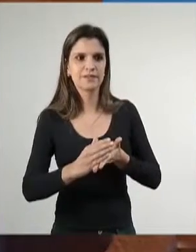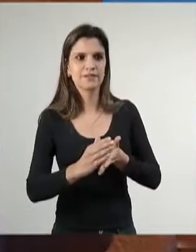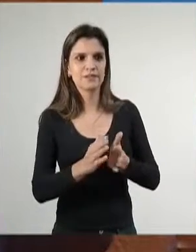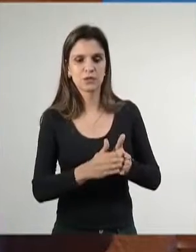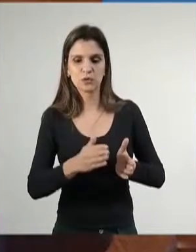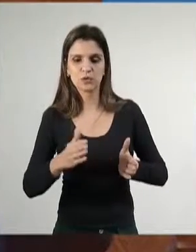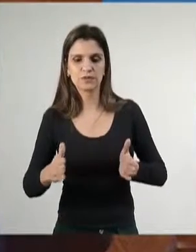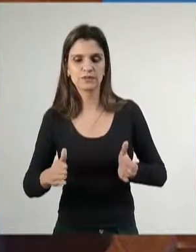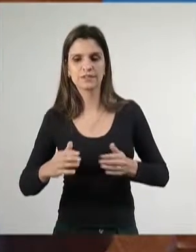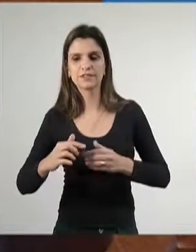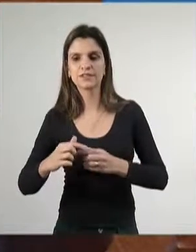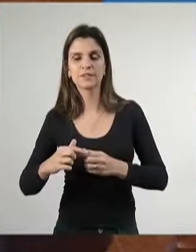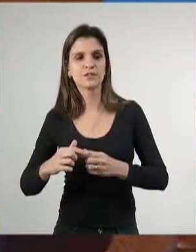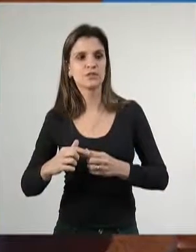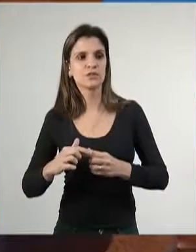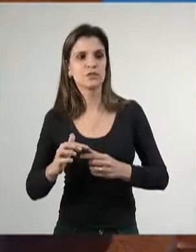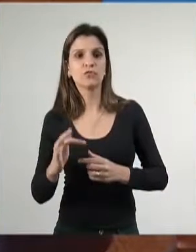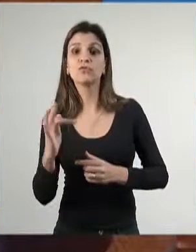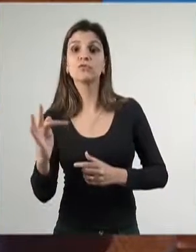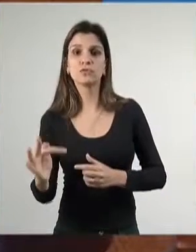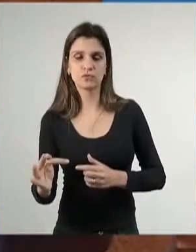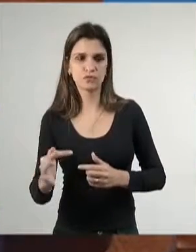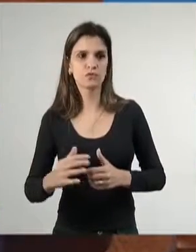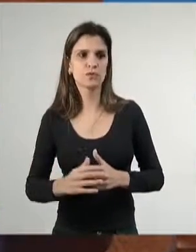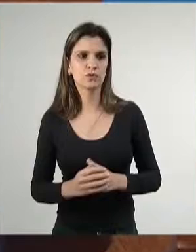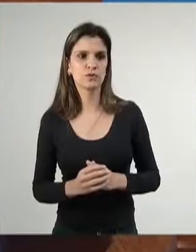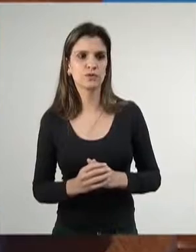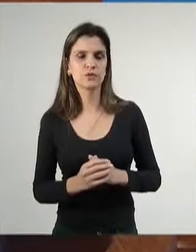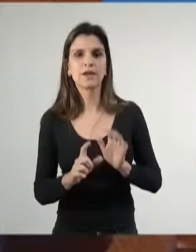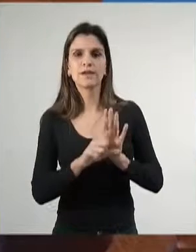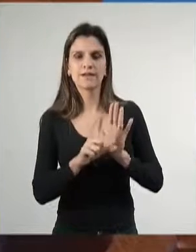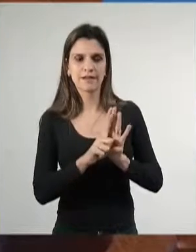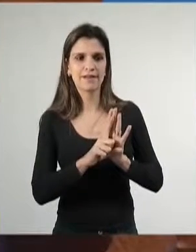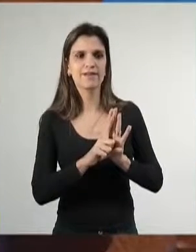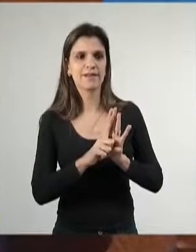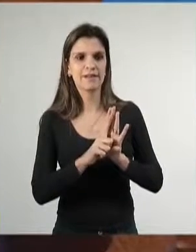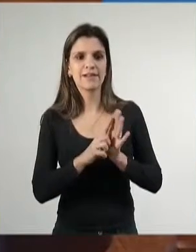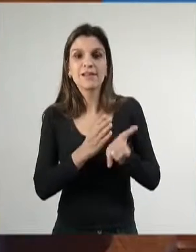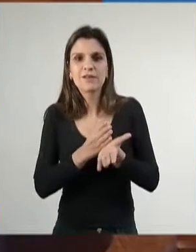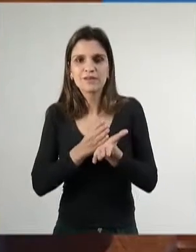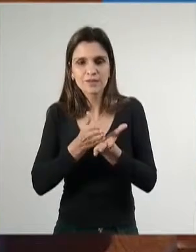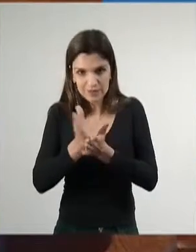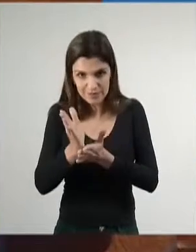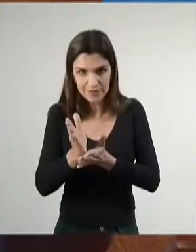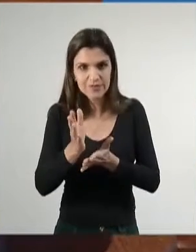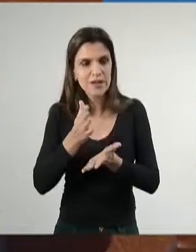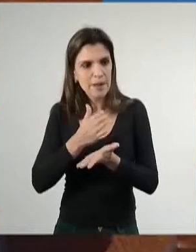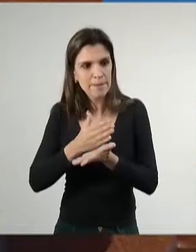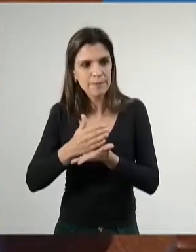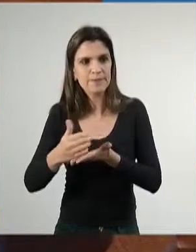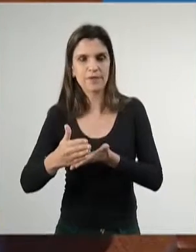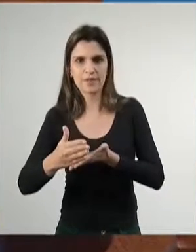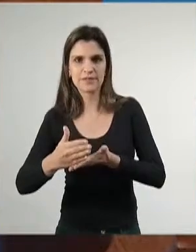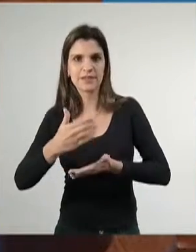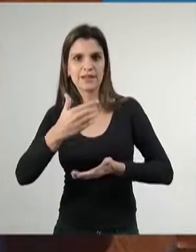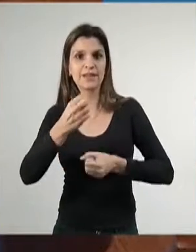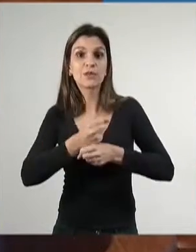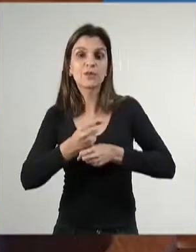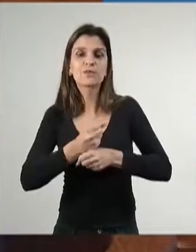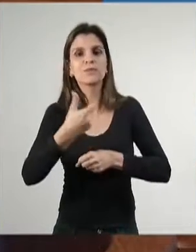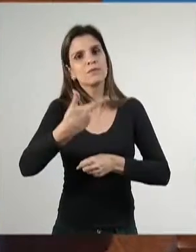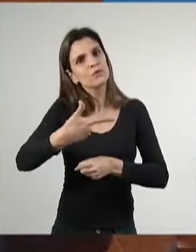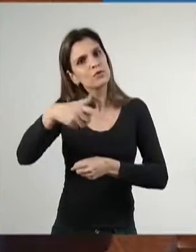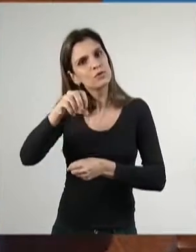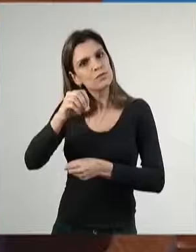Então, esta lei, ela entraria em vigor apenas no ano de 2020, e não neste